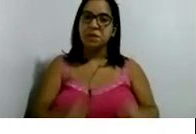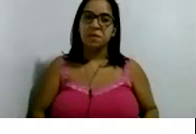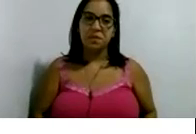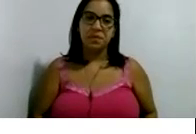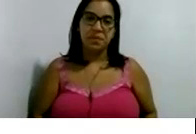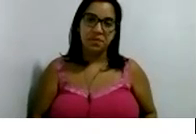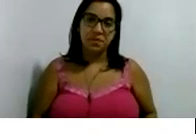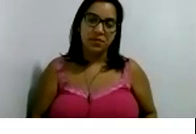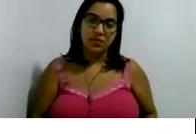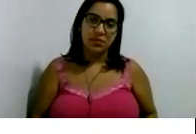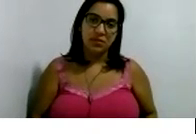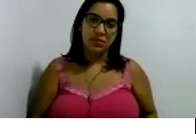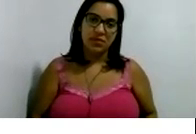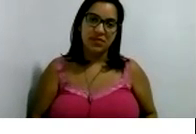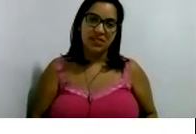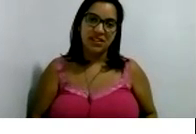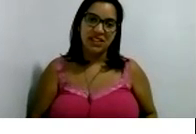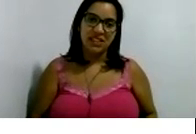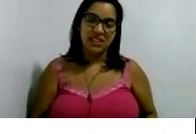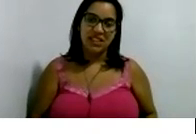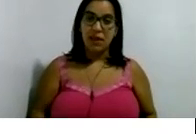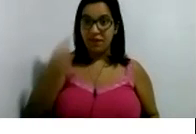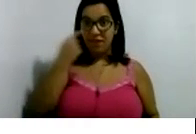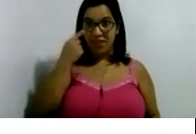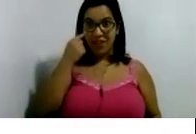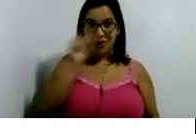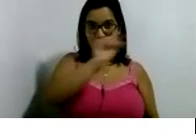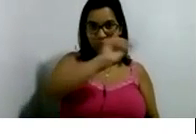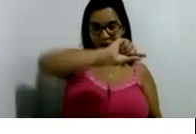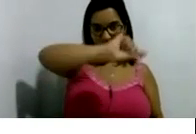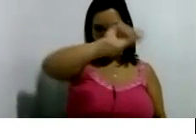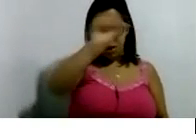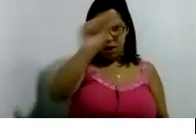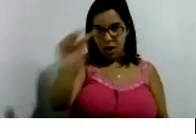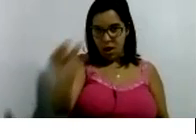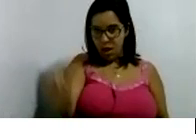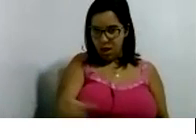Então aqui, ó, tá vendo esse formato curvo?